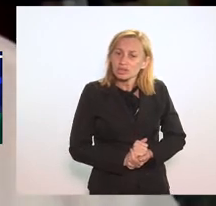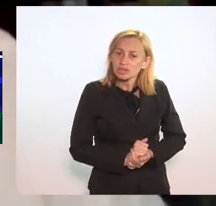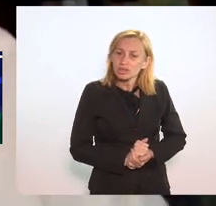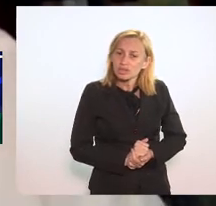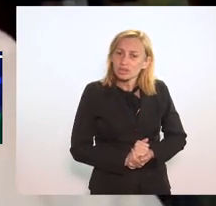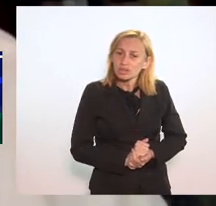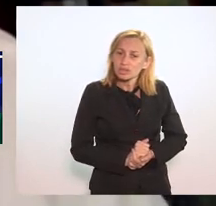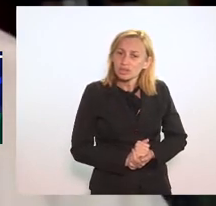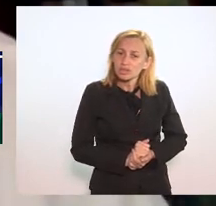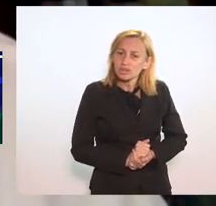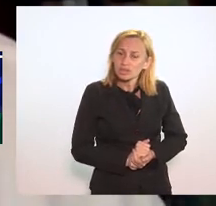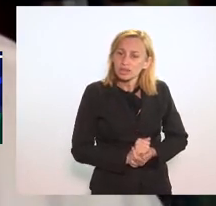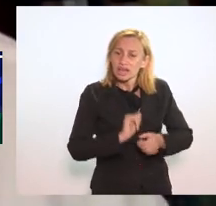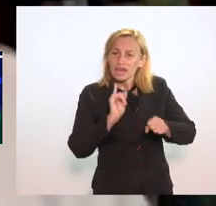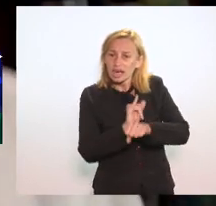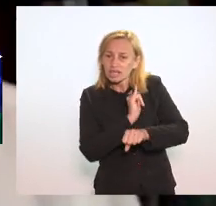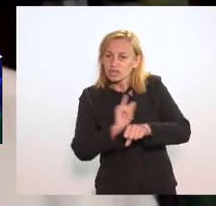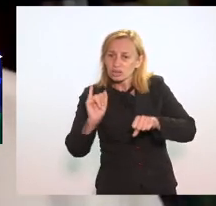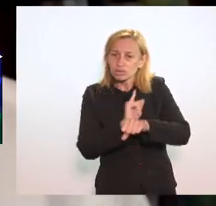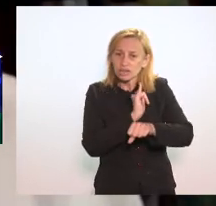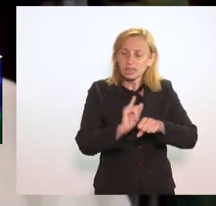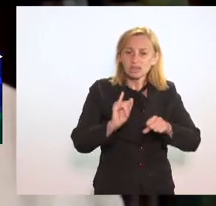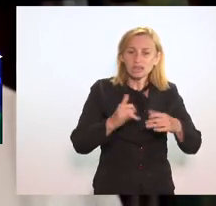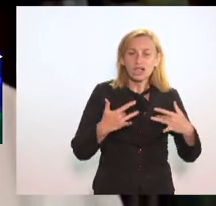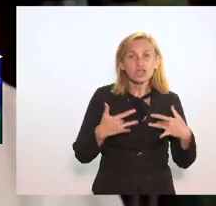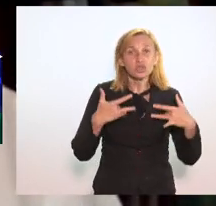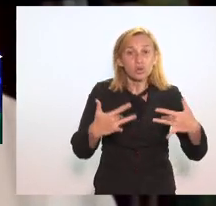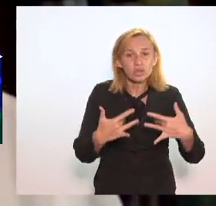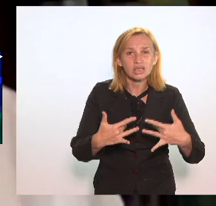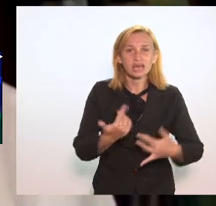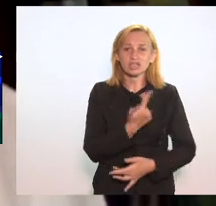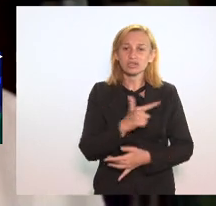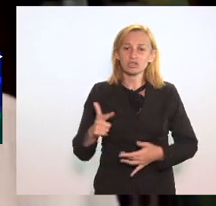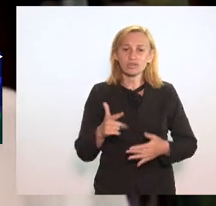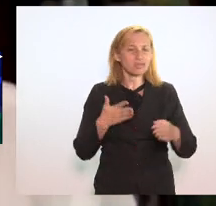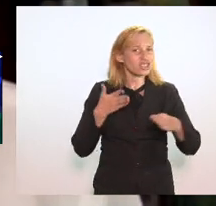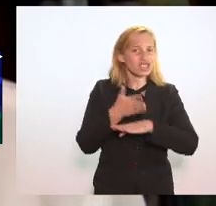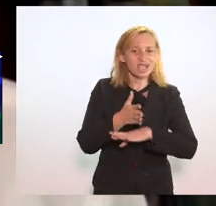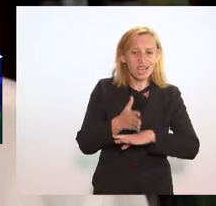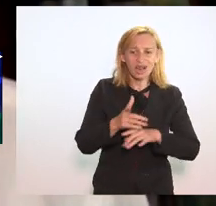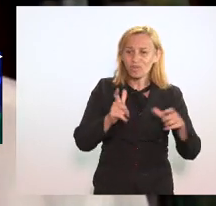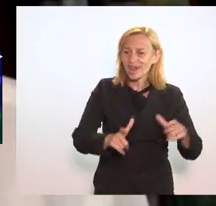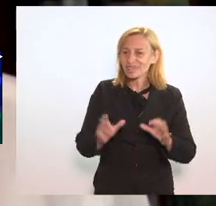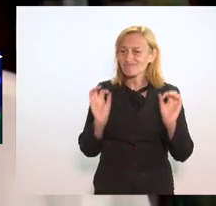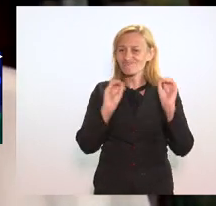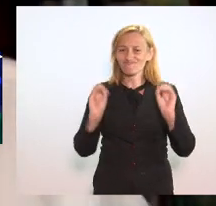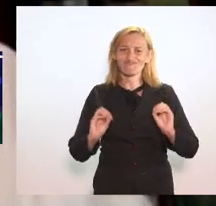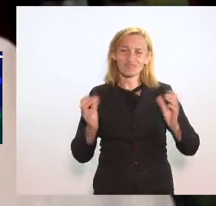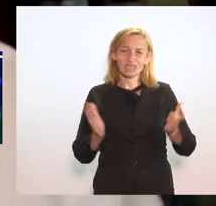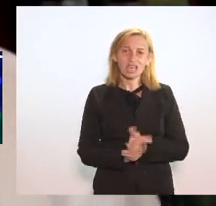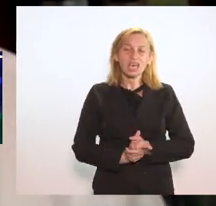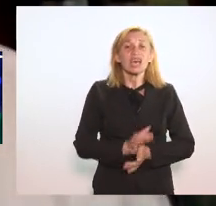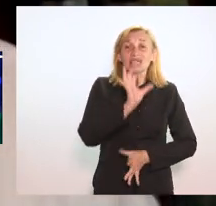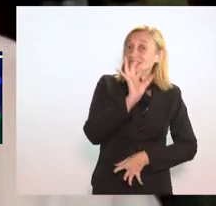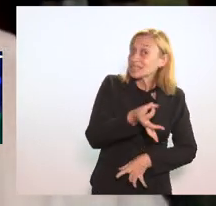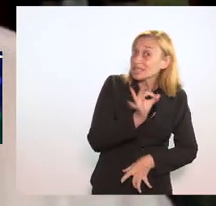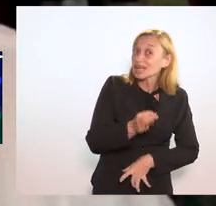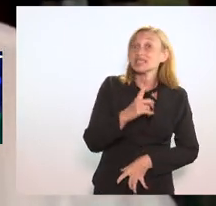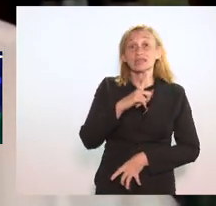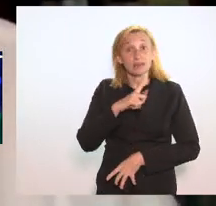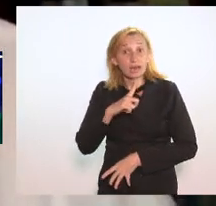são articulação se a solidariedade a gente não vai chegar no tu tem